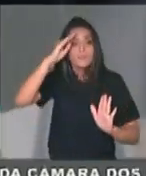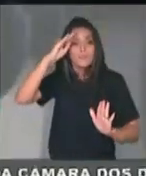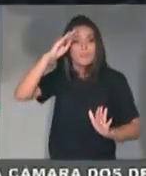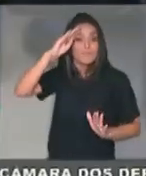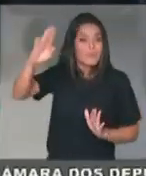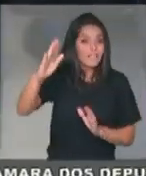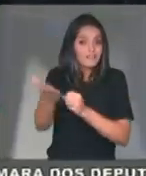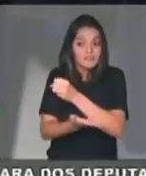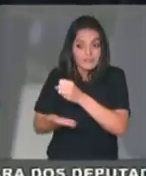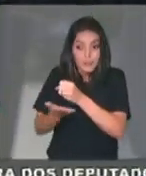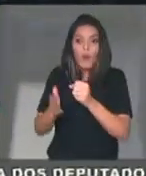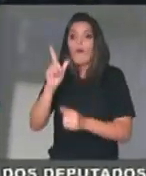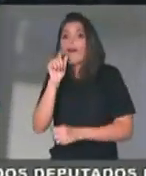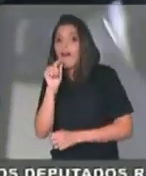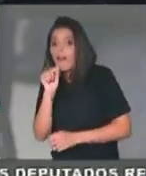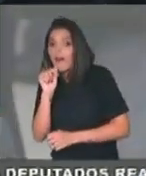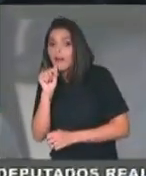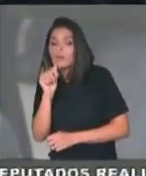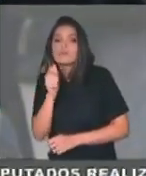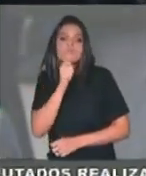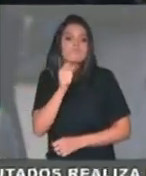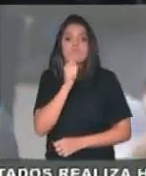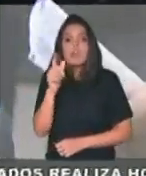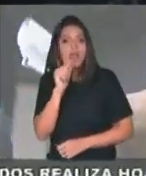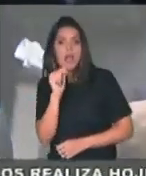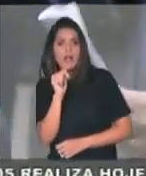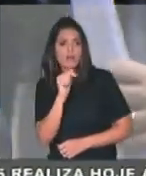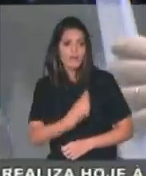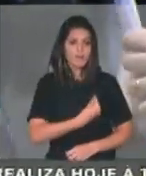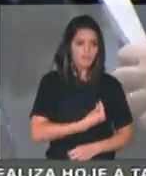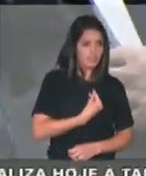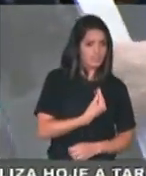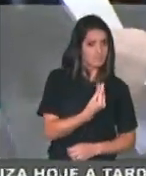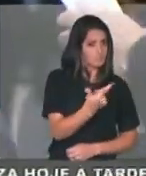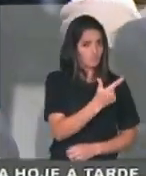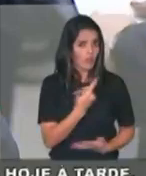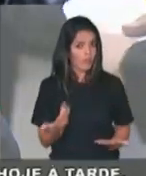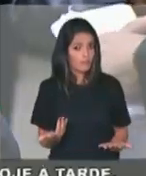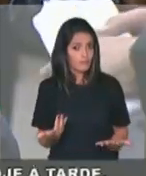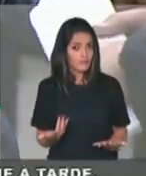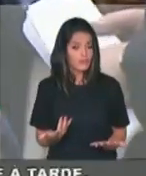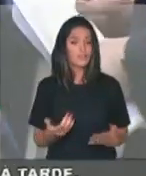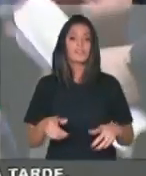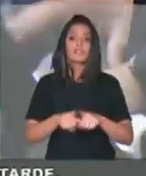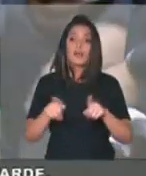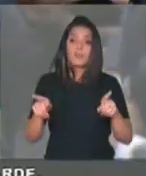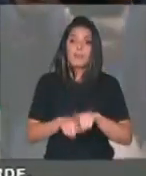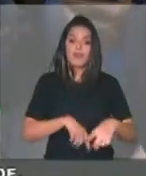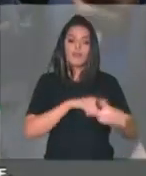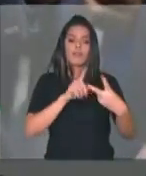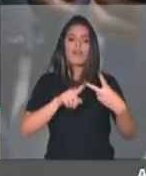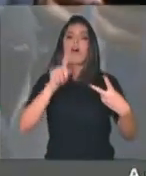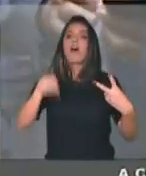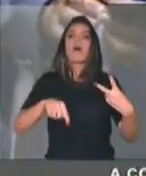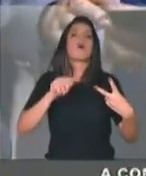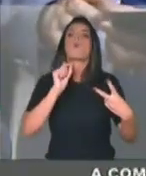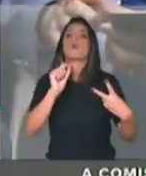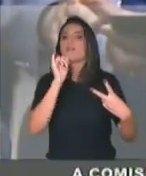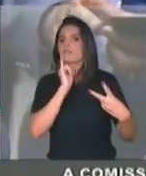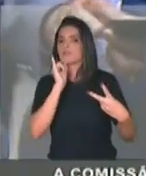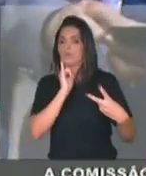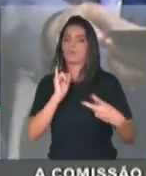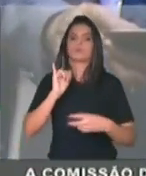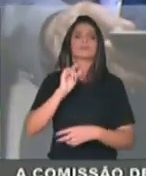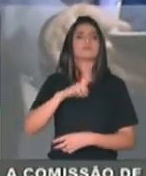que é o direito à vida. Sem água não há vida. Mas também por uma razão pragmática. As cidades dos